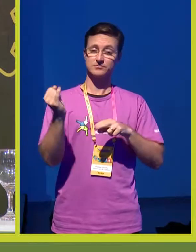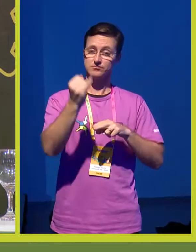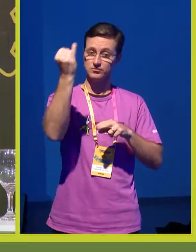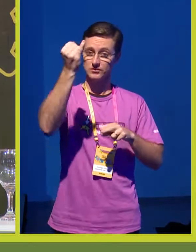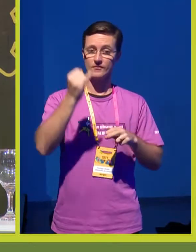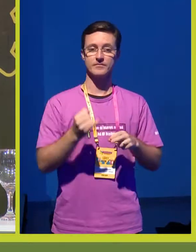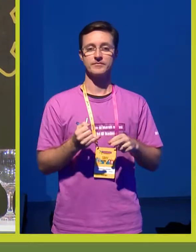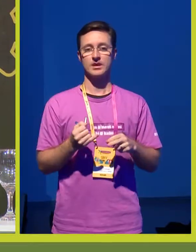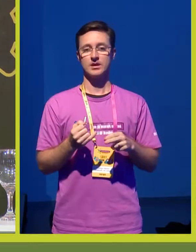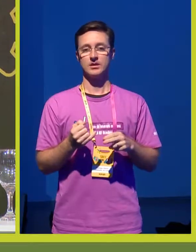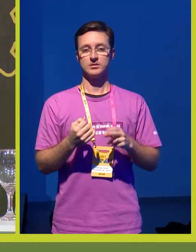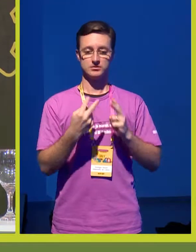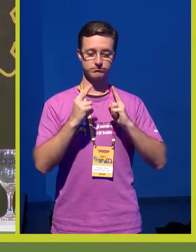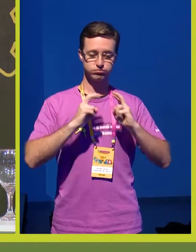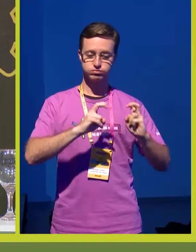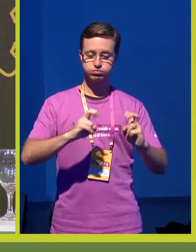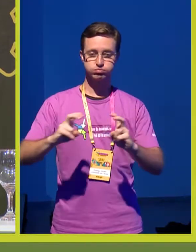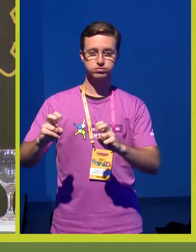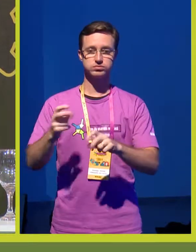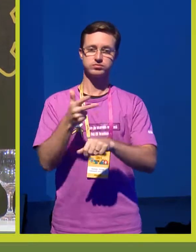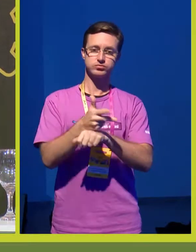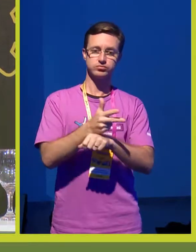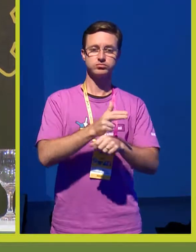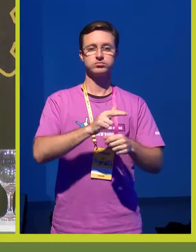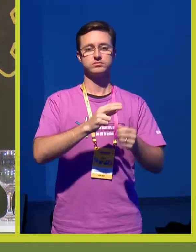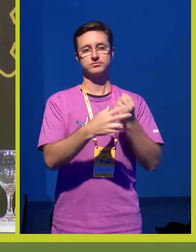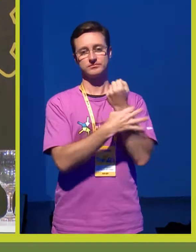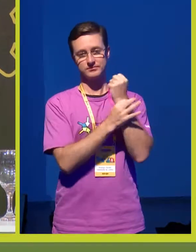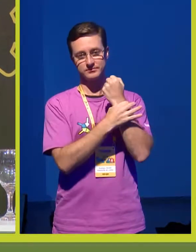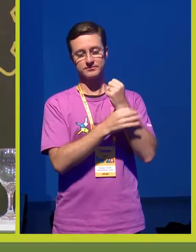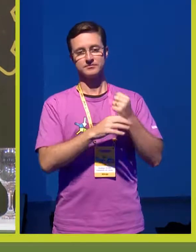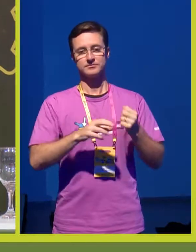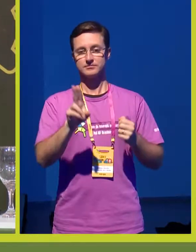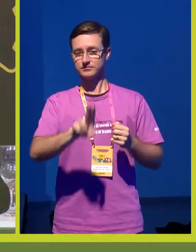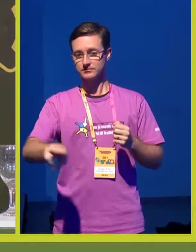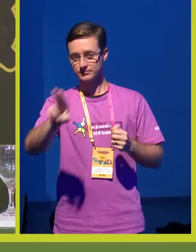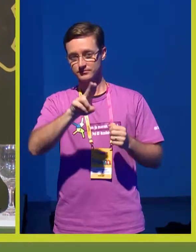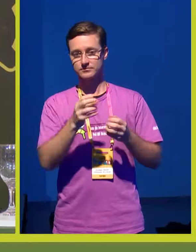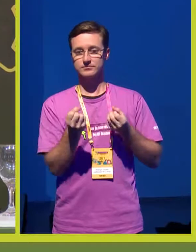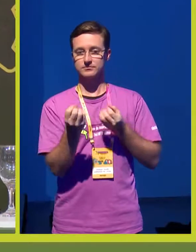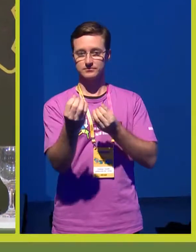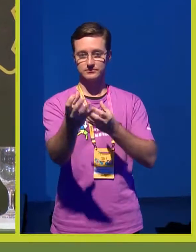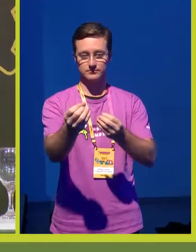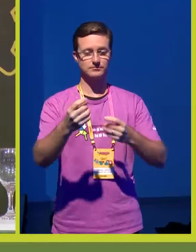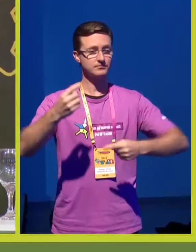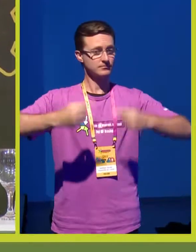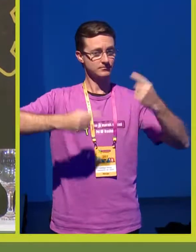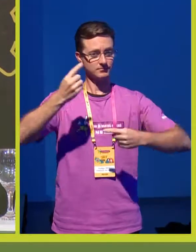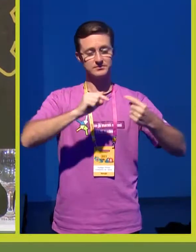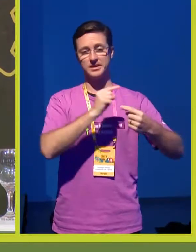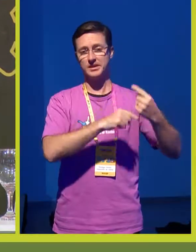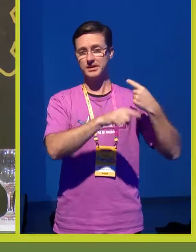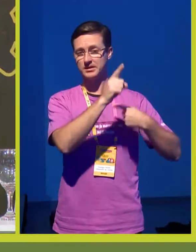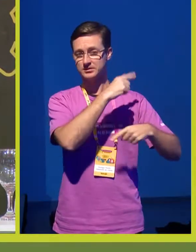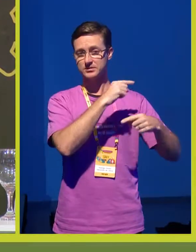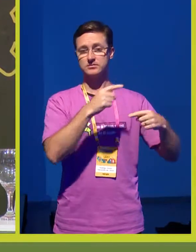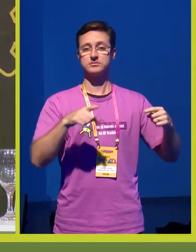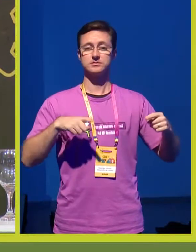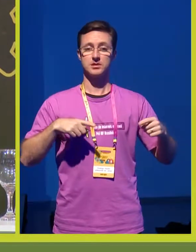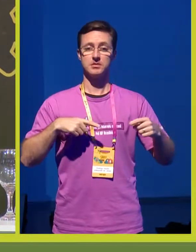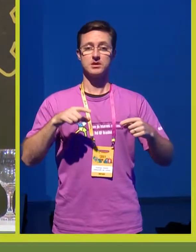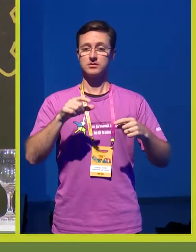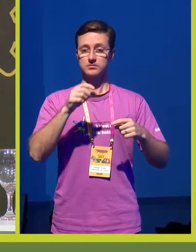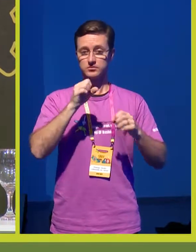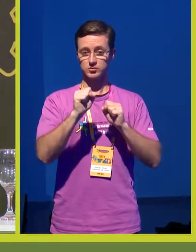tratamento, medidas de segurança e de controle no acesso e utilização desses dados e um debate detido com especialistas e com a sociedade